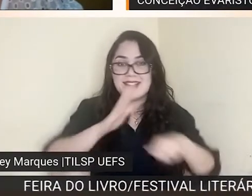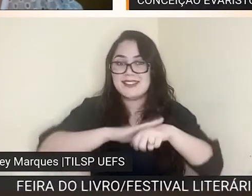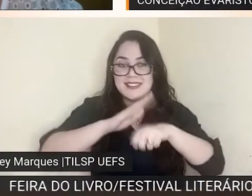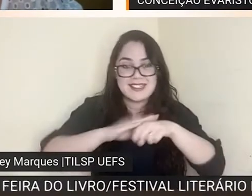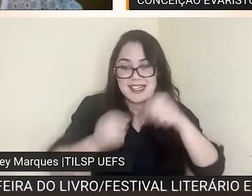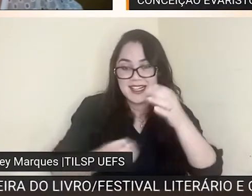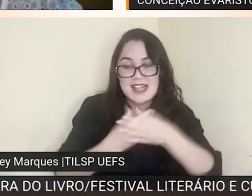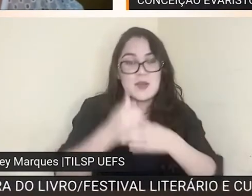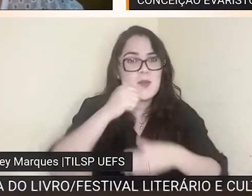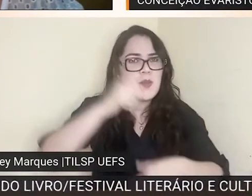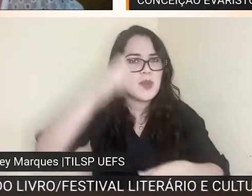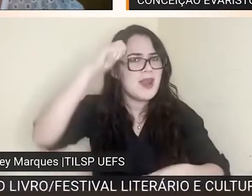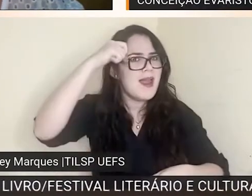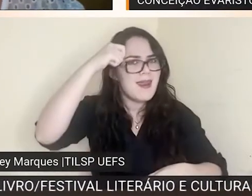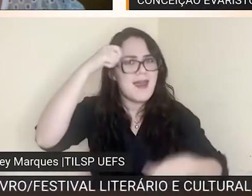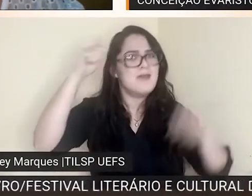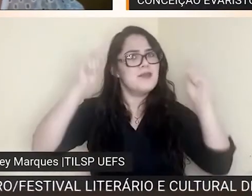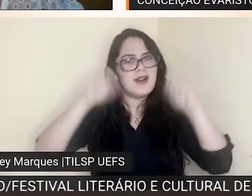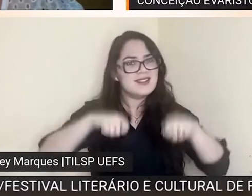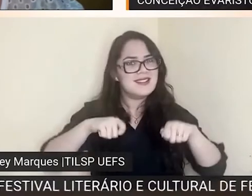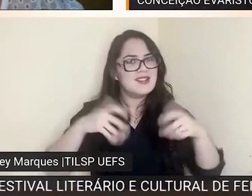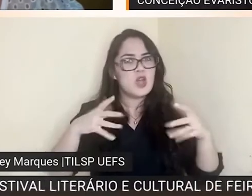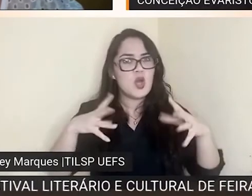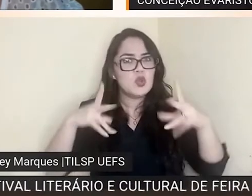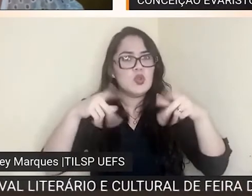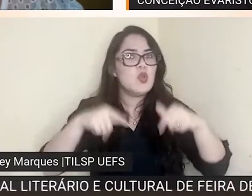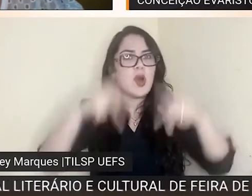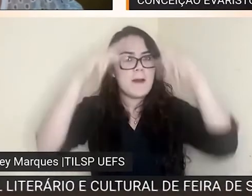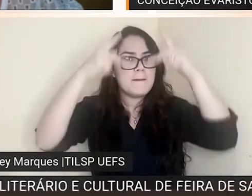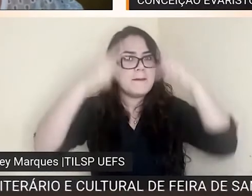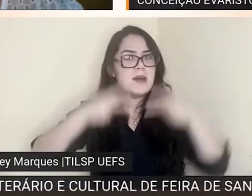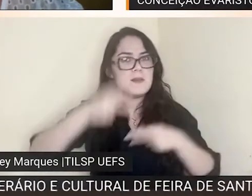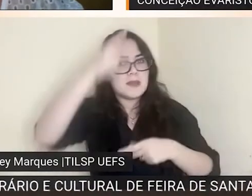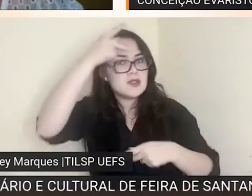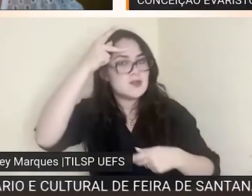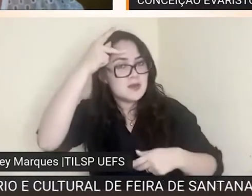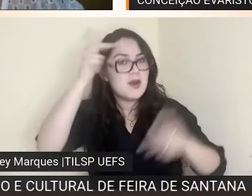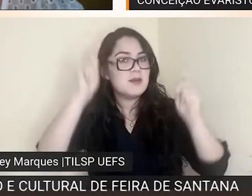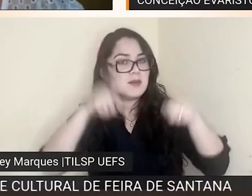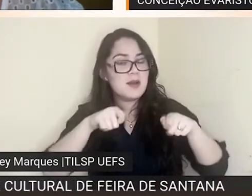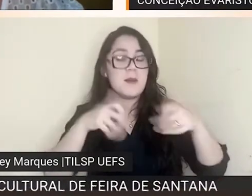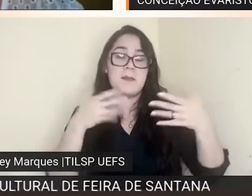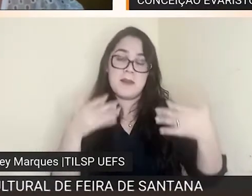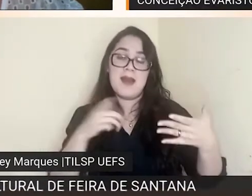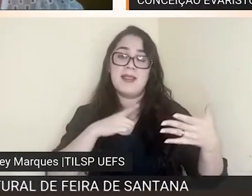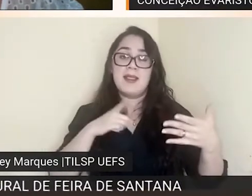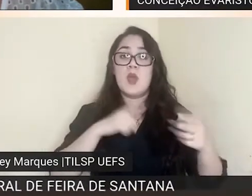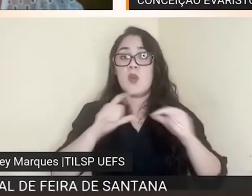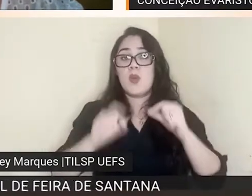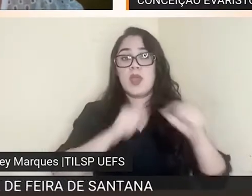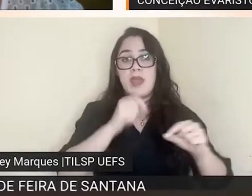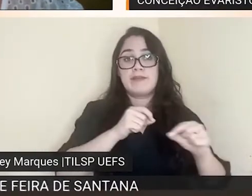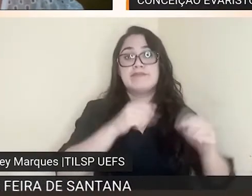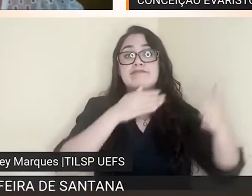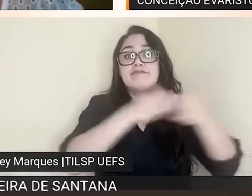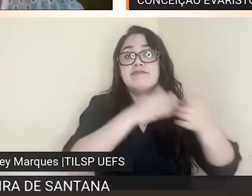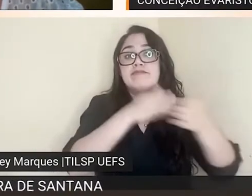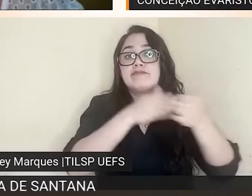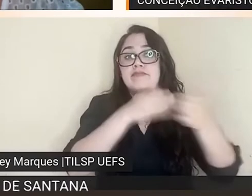negras detêm, né? As pessoas detêm. Agora, há os entraves sociais, os entraves